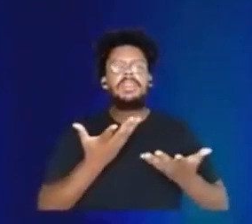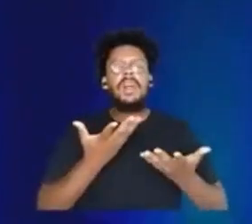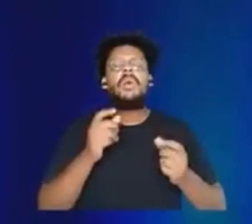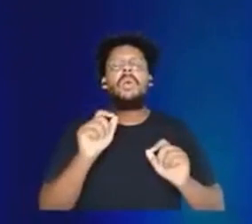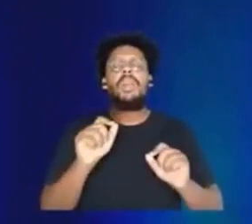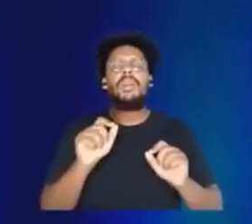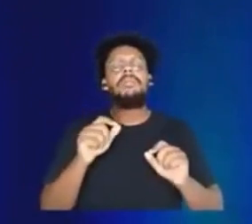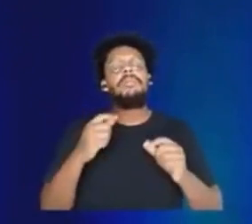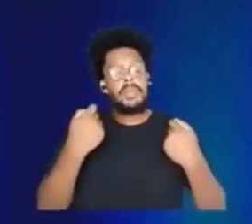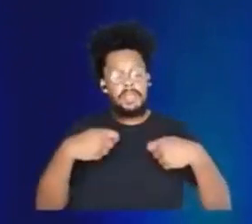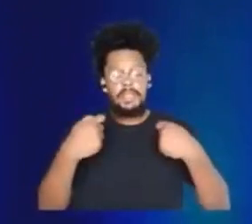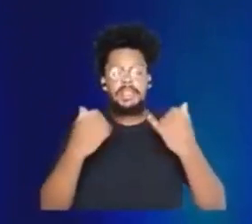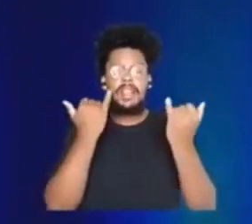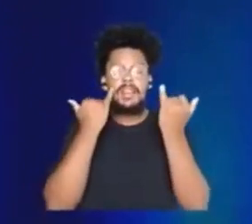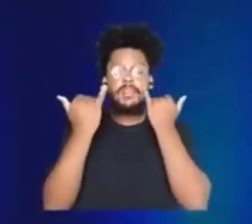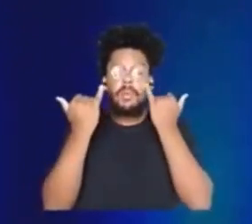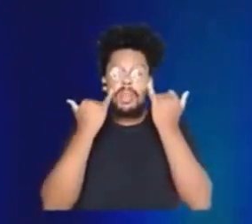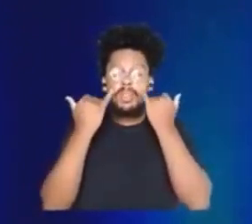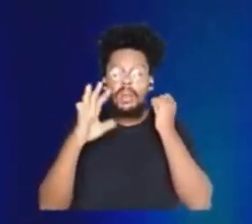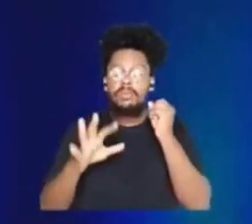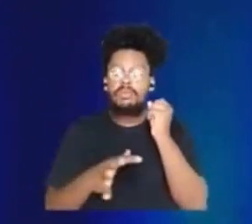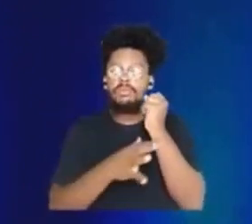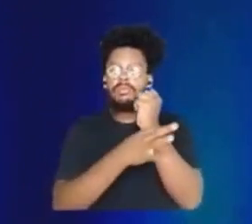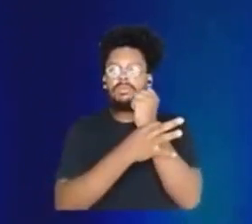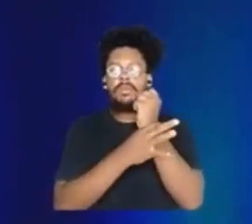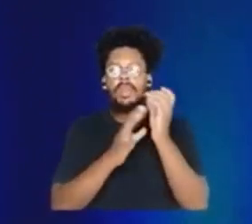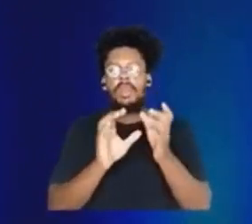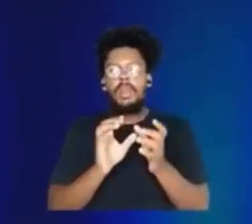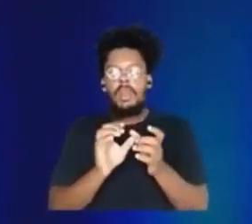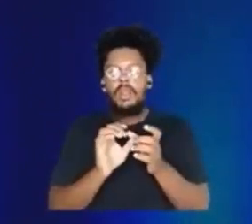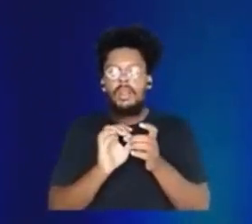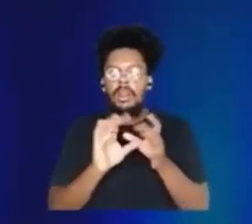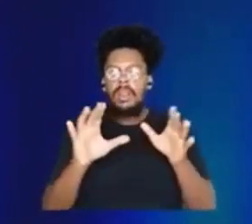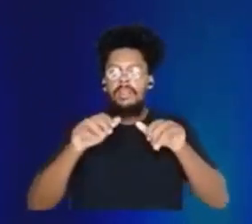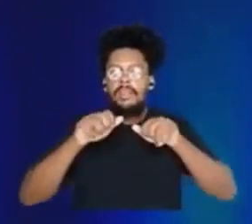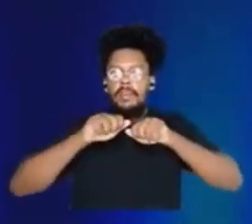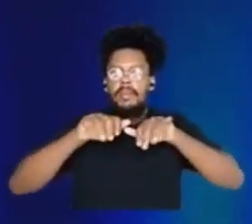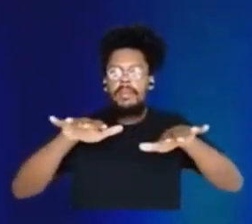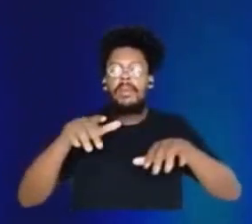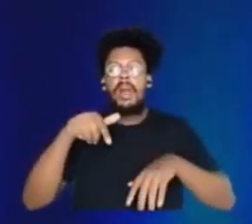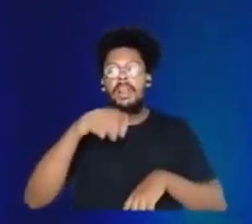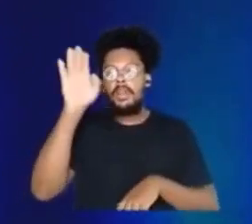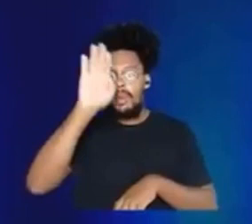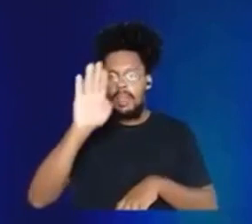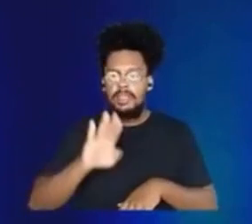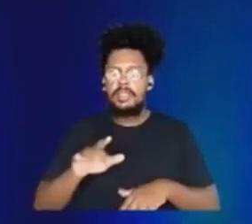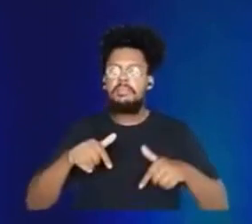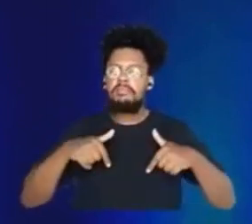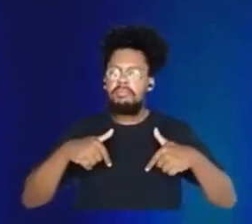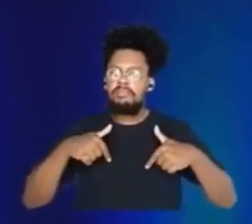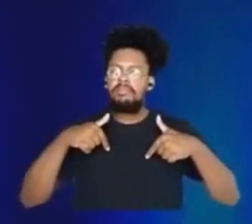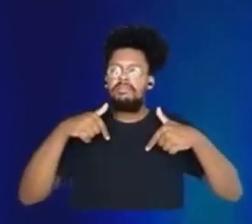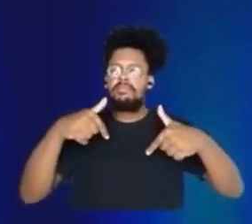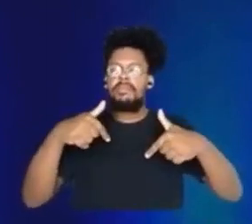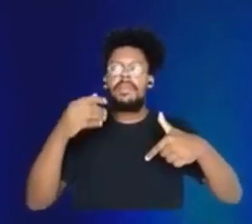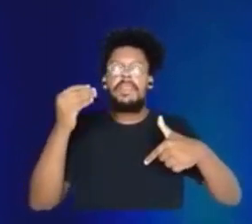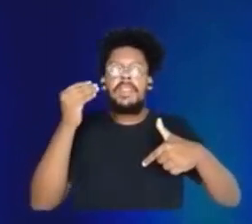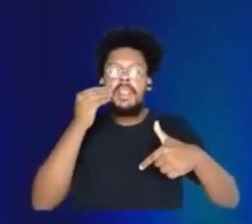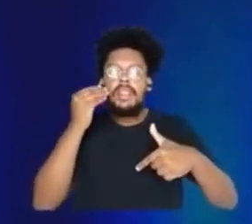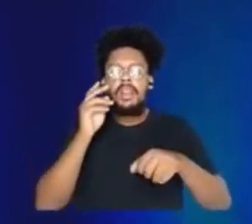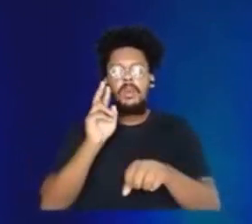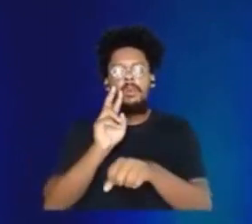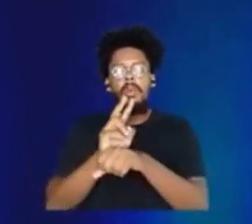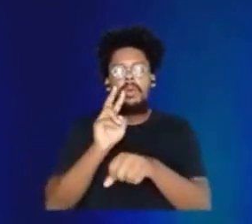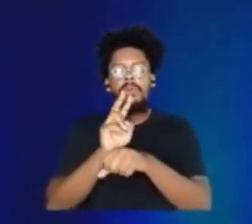informações confiáveis disponíveis. Então, o Brasil tem se engajado internacionalmente numa agenda de proteção e promoção da integridade